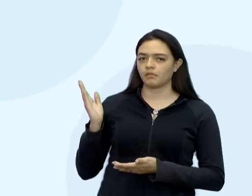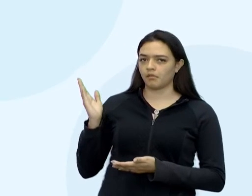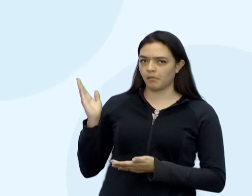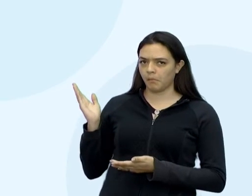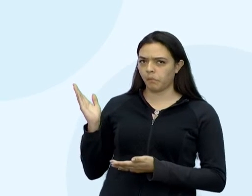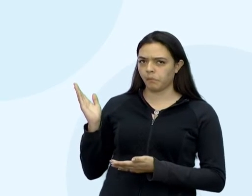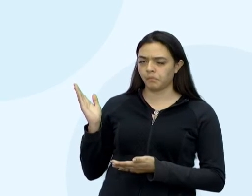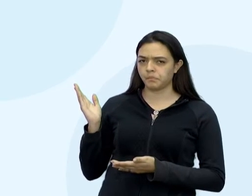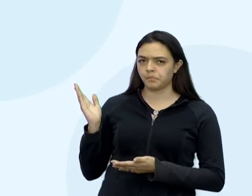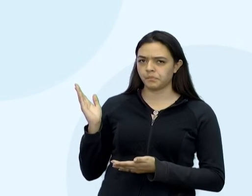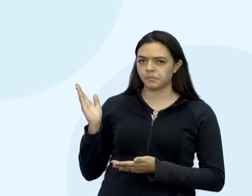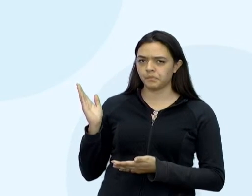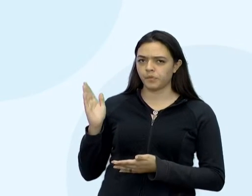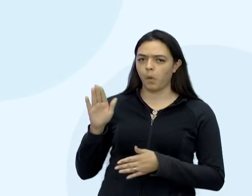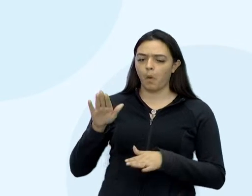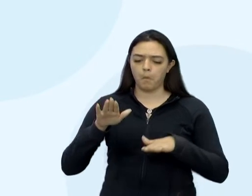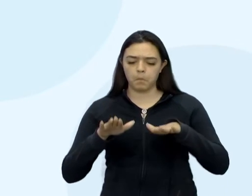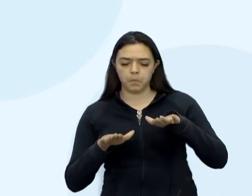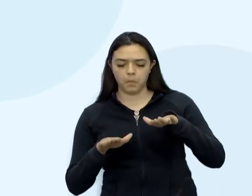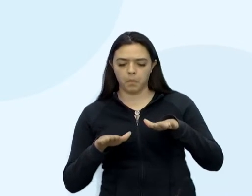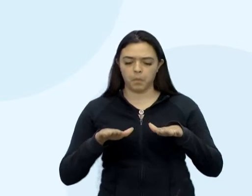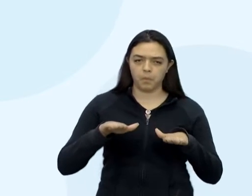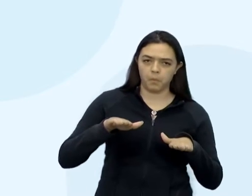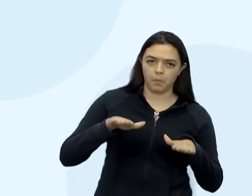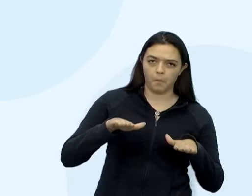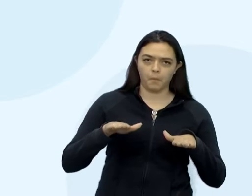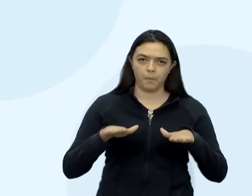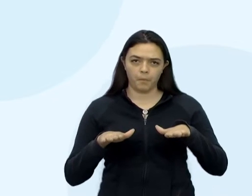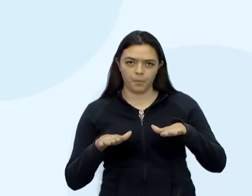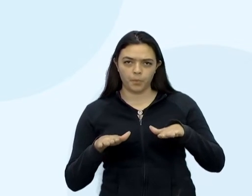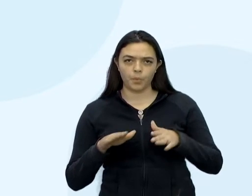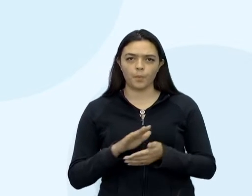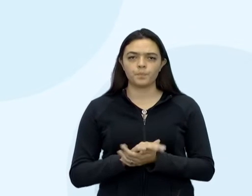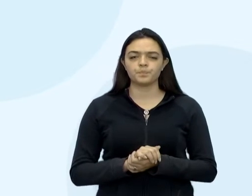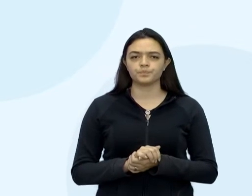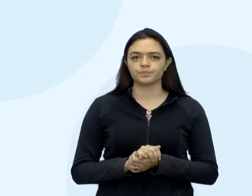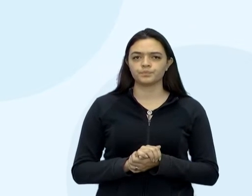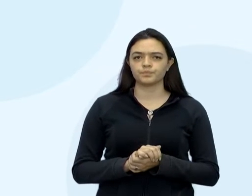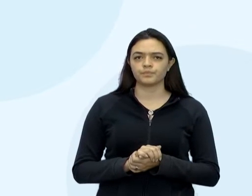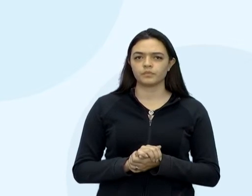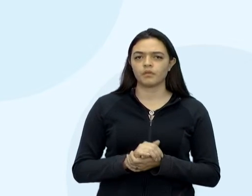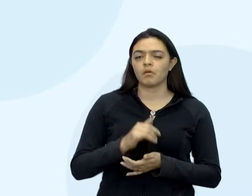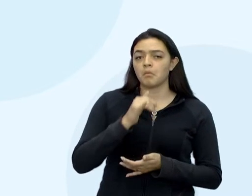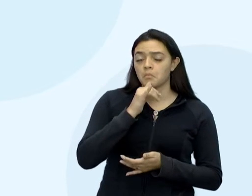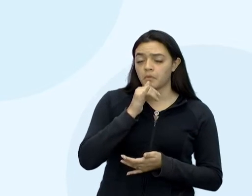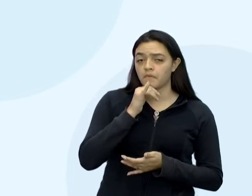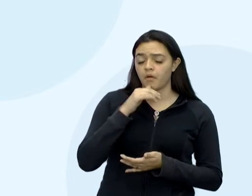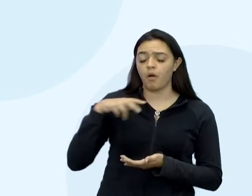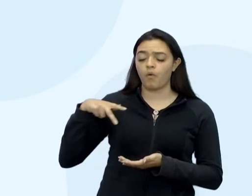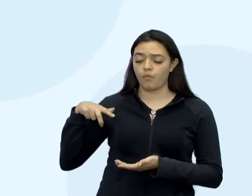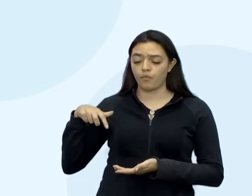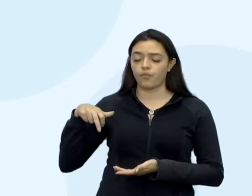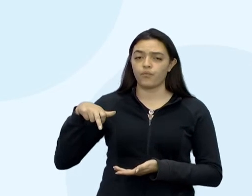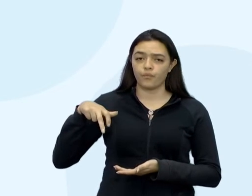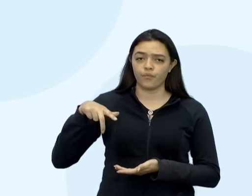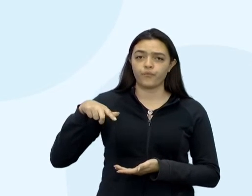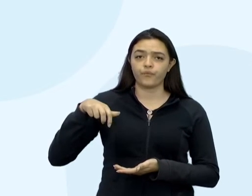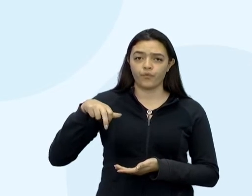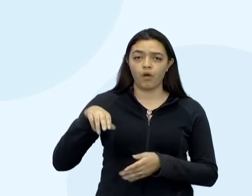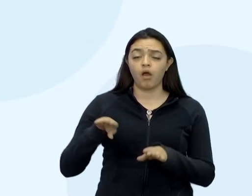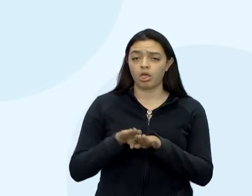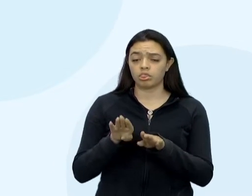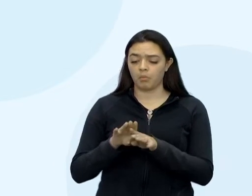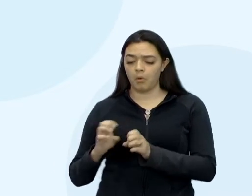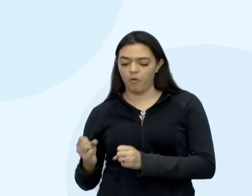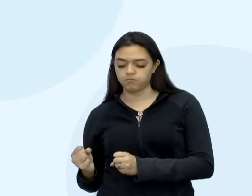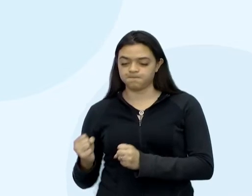a uma balança, classifica então o nosso movimento de andar também a uma alavanca. E por